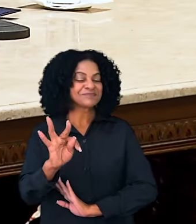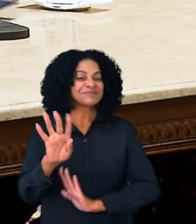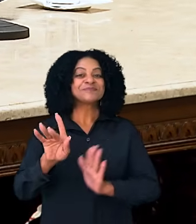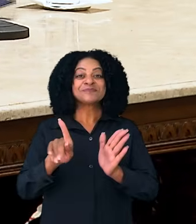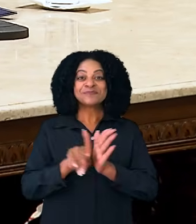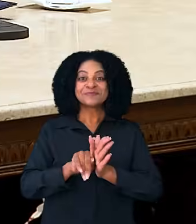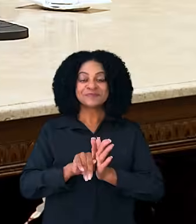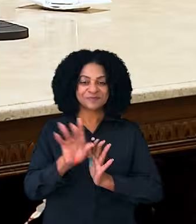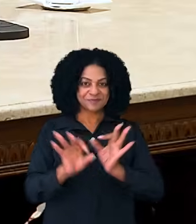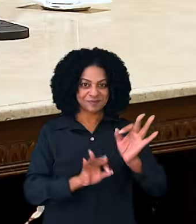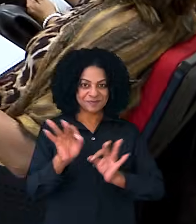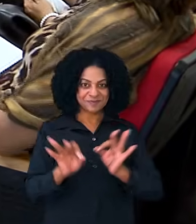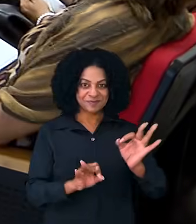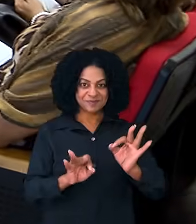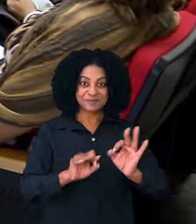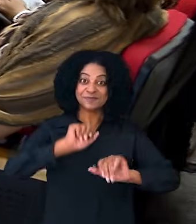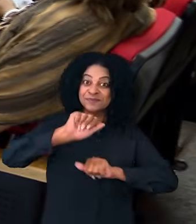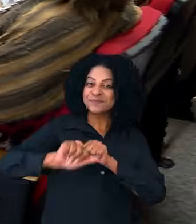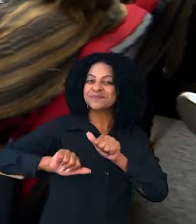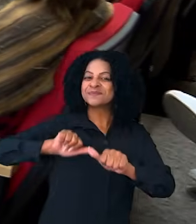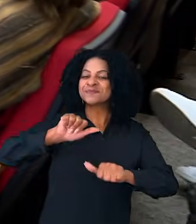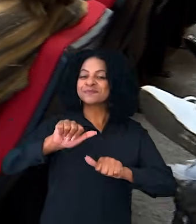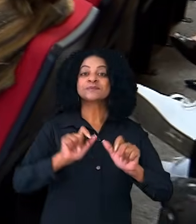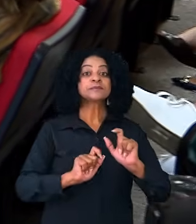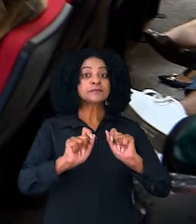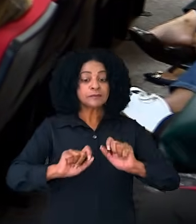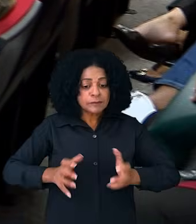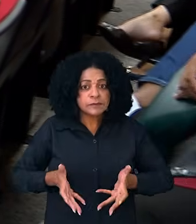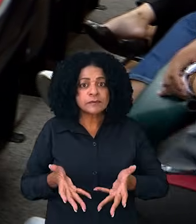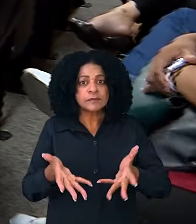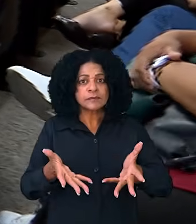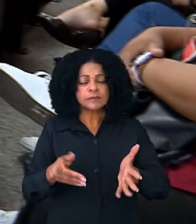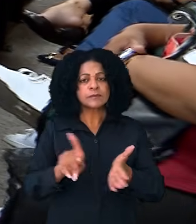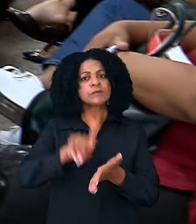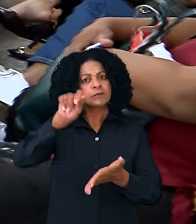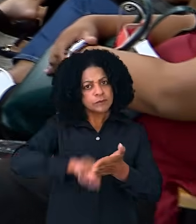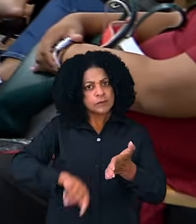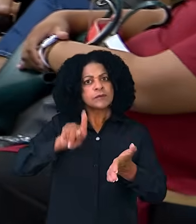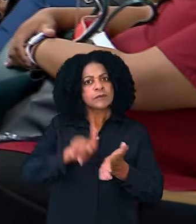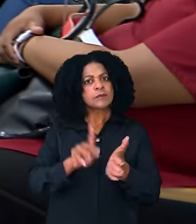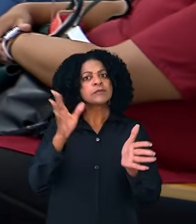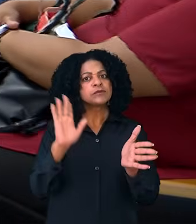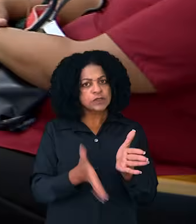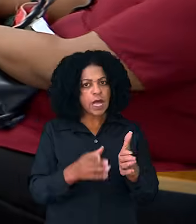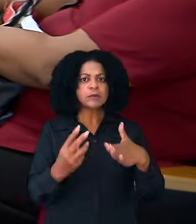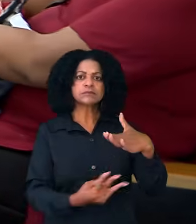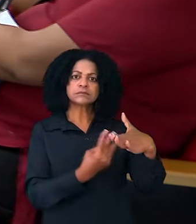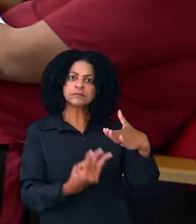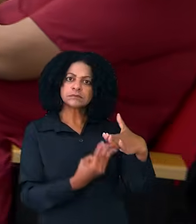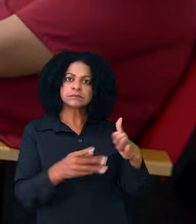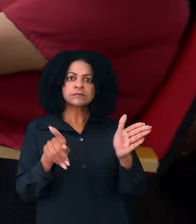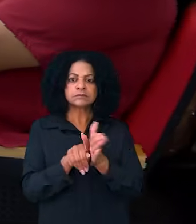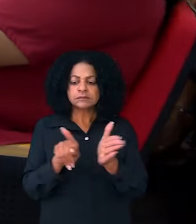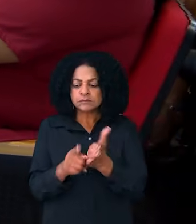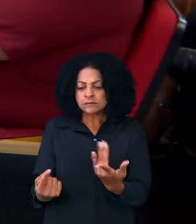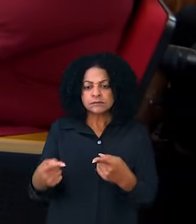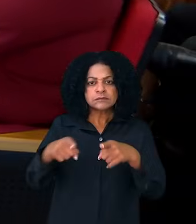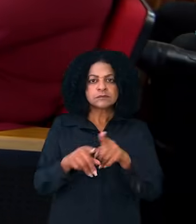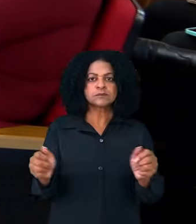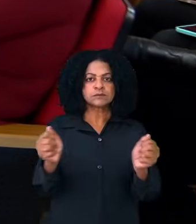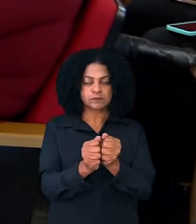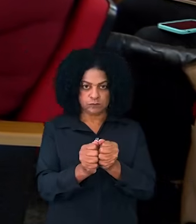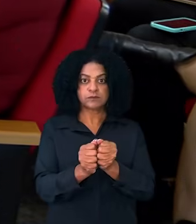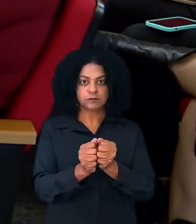programa Transformação. A iniciativa estabelece que os contratos firmados com empresas terceirizadas que prestam